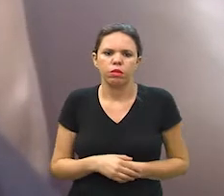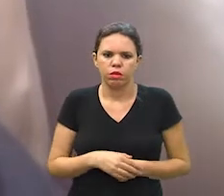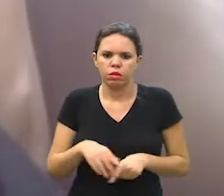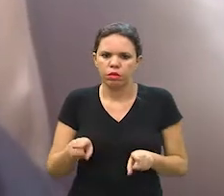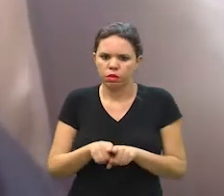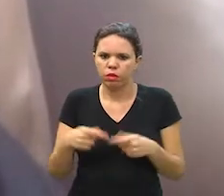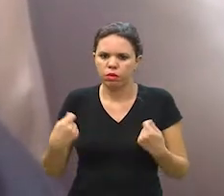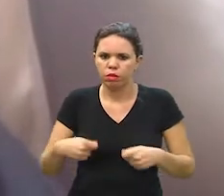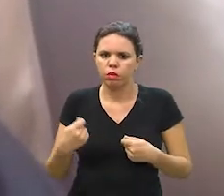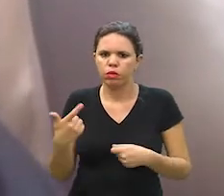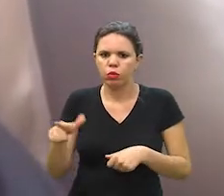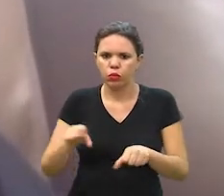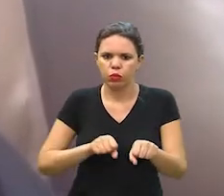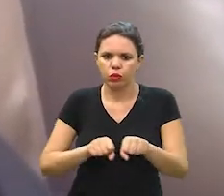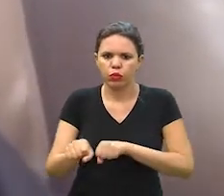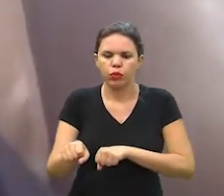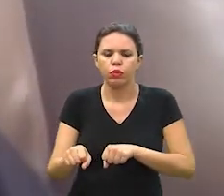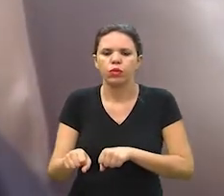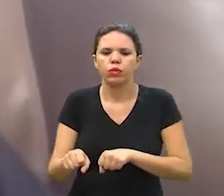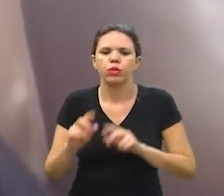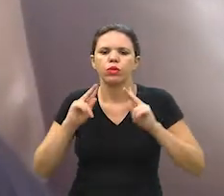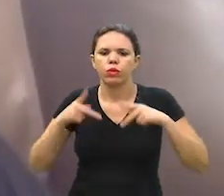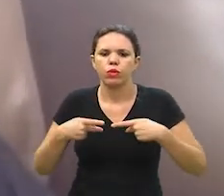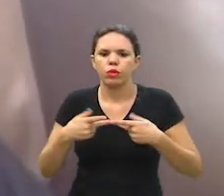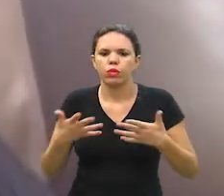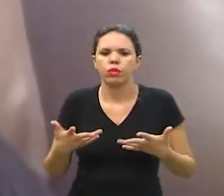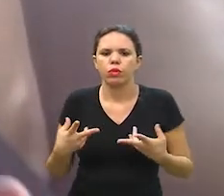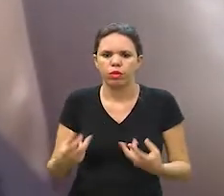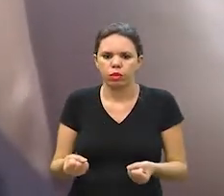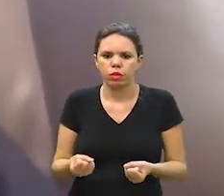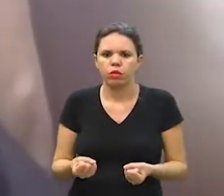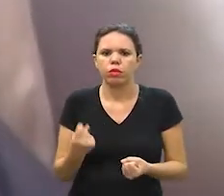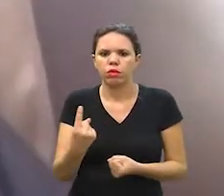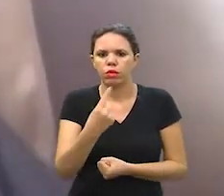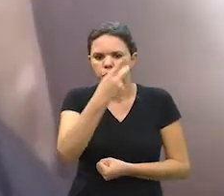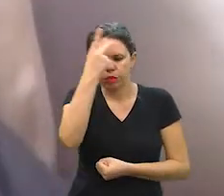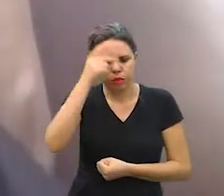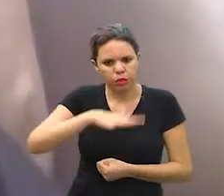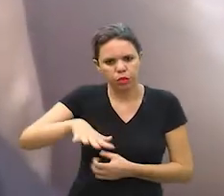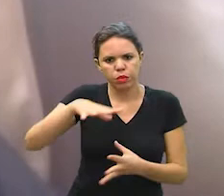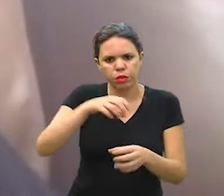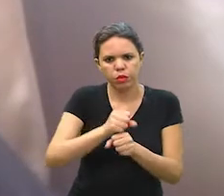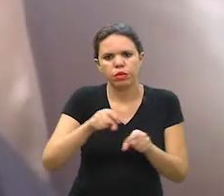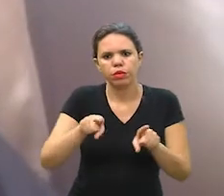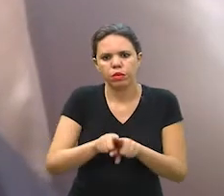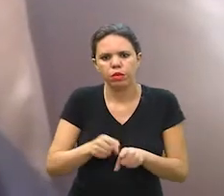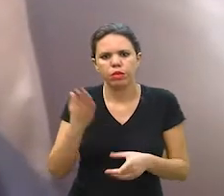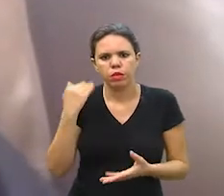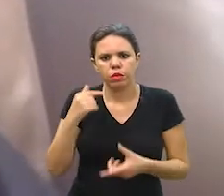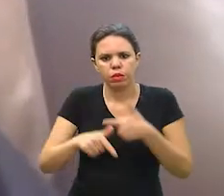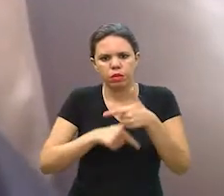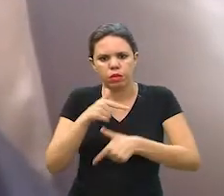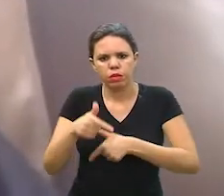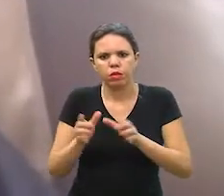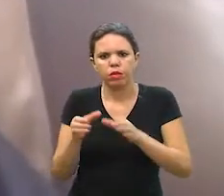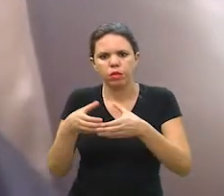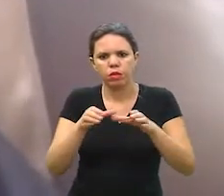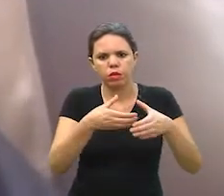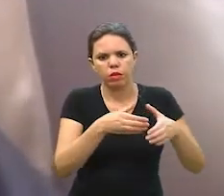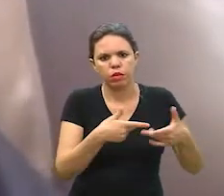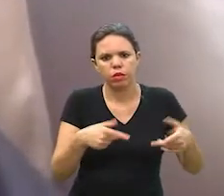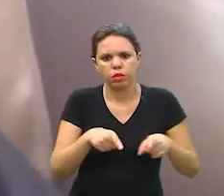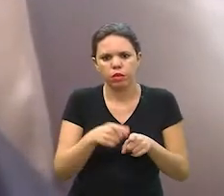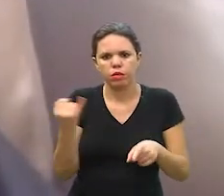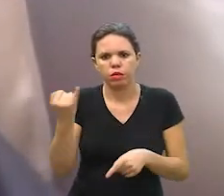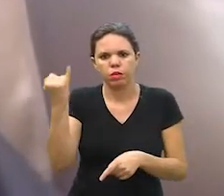tem que ter uma outra formação, mais humana, que enxergue o indivíduo como um todo, que saiba trabalhar em equipe, isso é uma